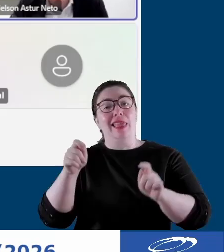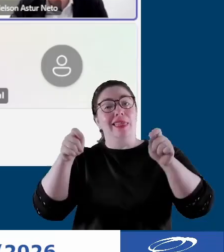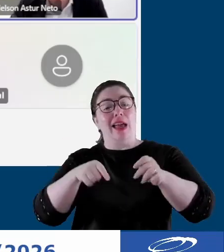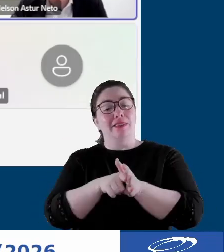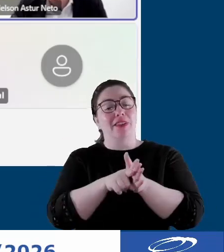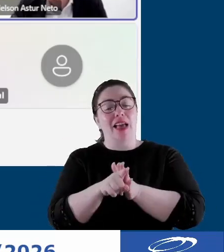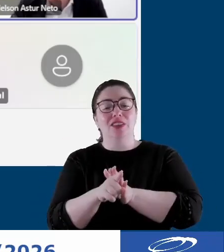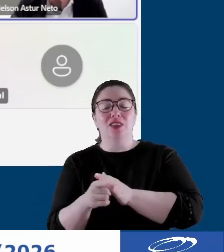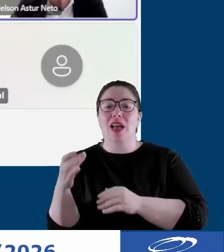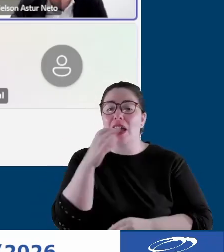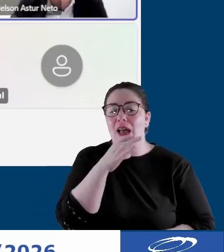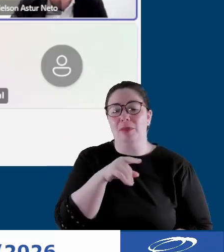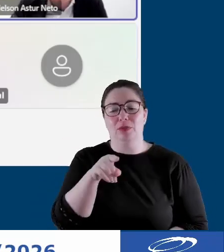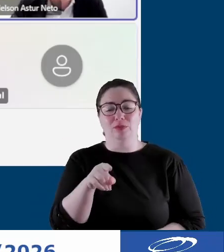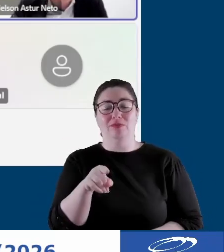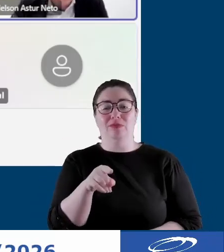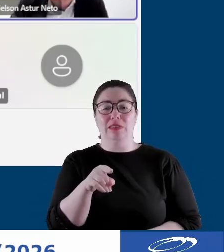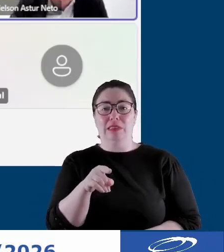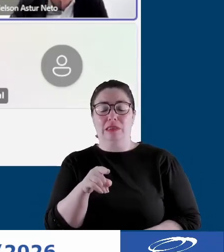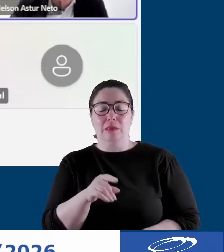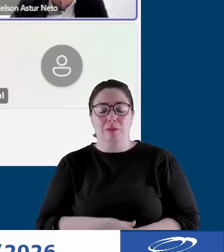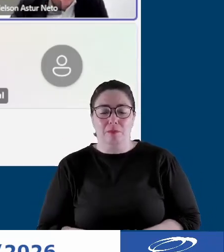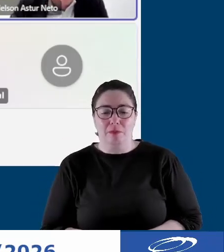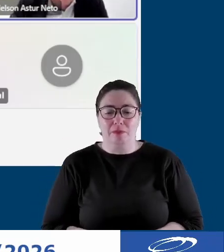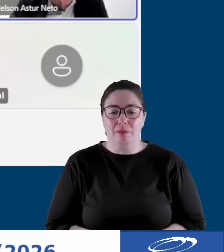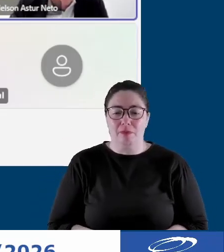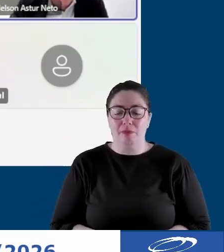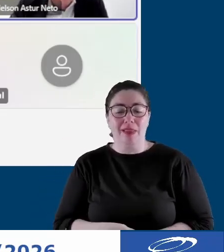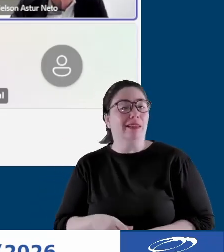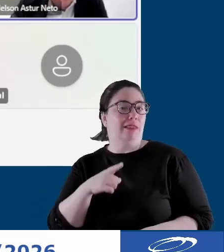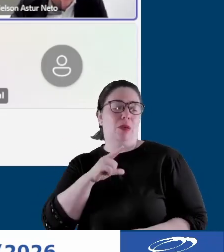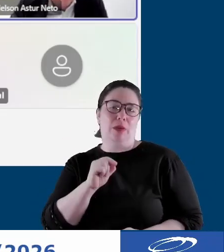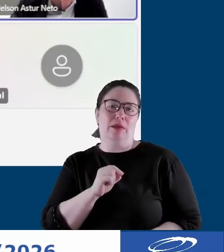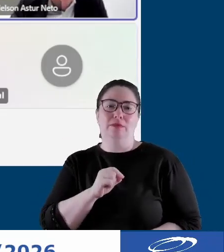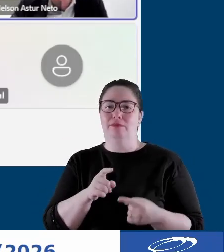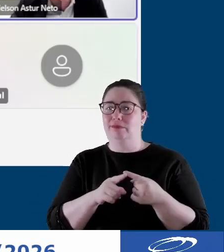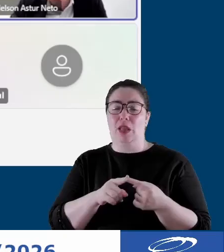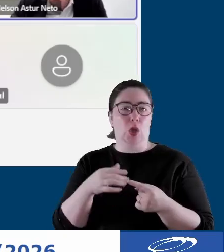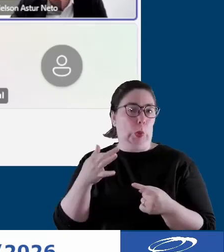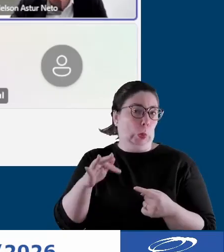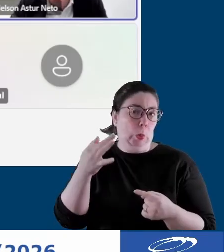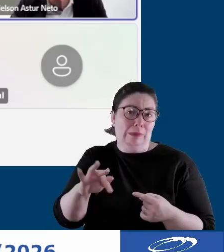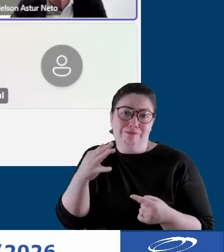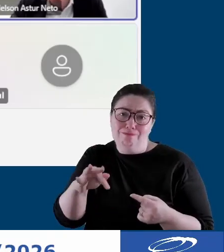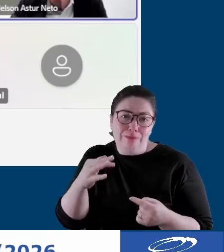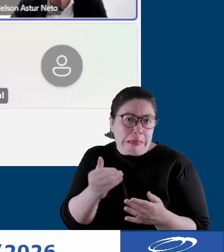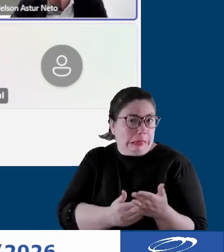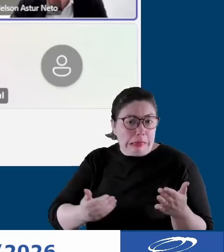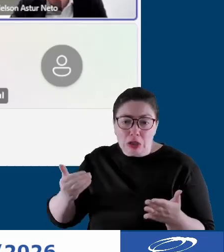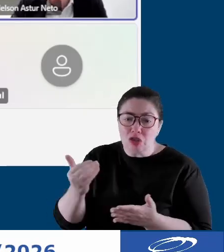como cirurgião, se alguma coisa pode estar acontecendo. A dor, lógico, a dor que vai além daquela dor esperada de um